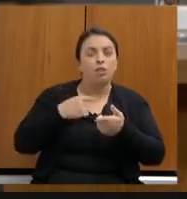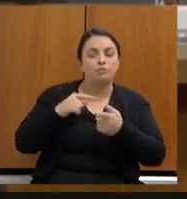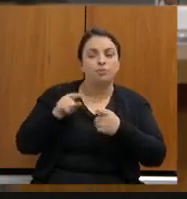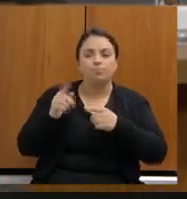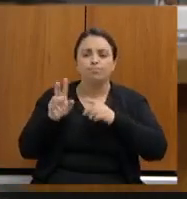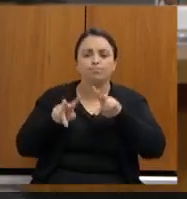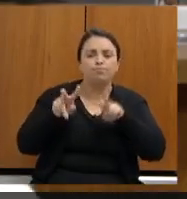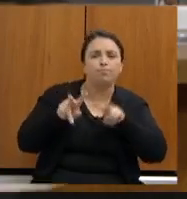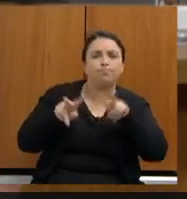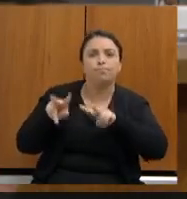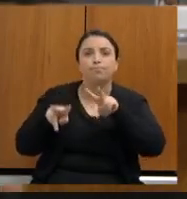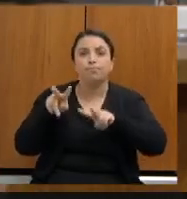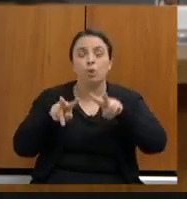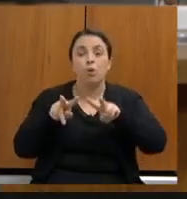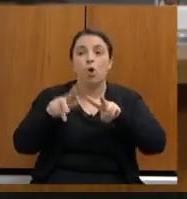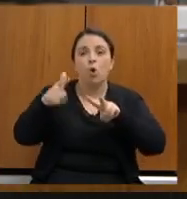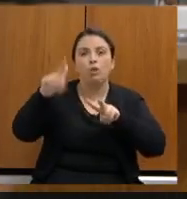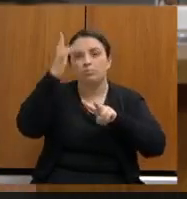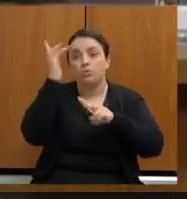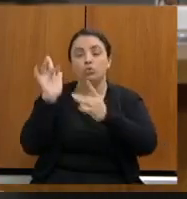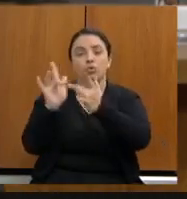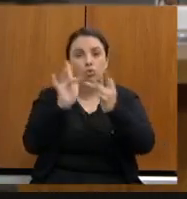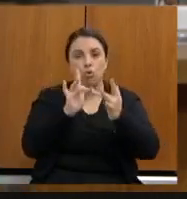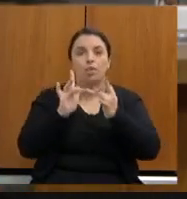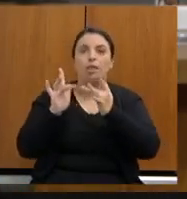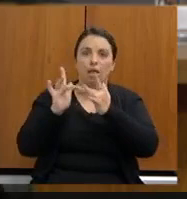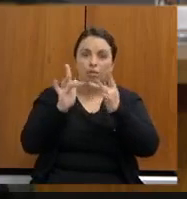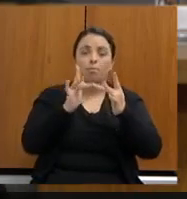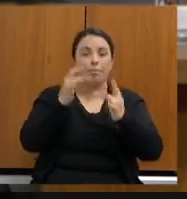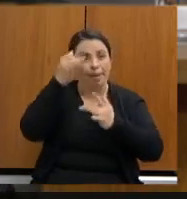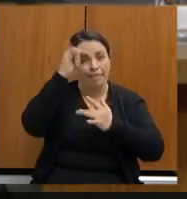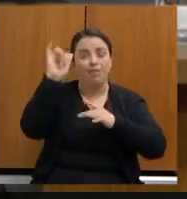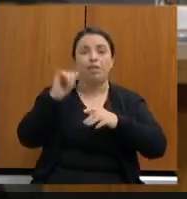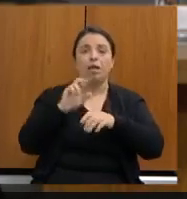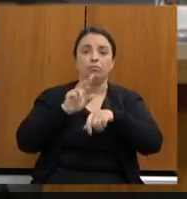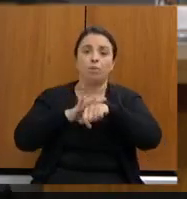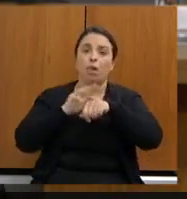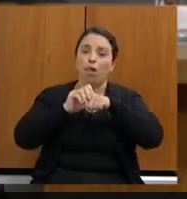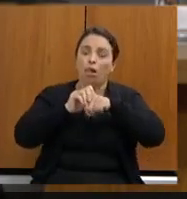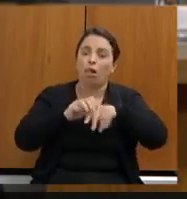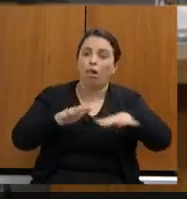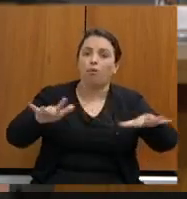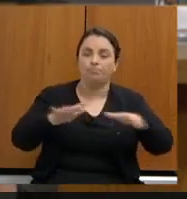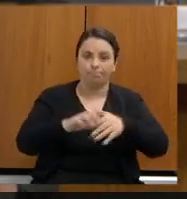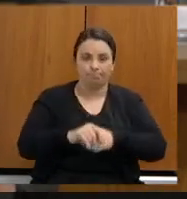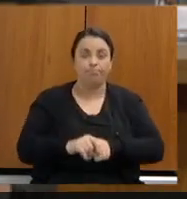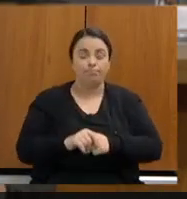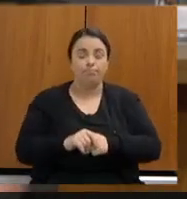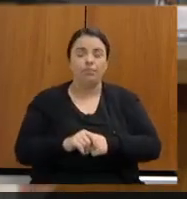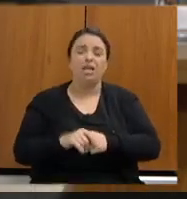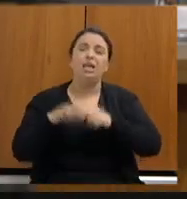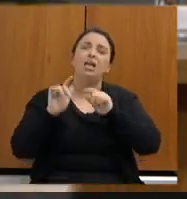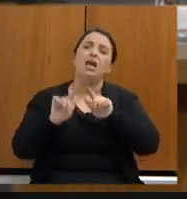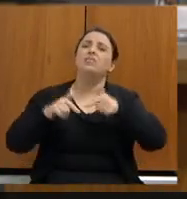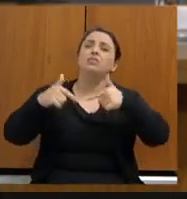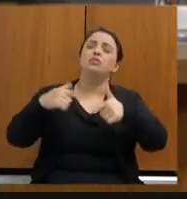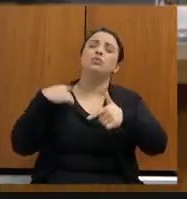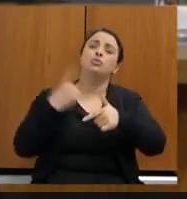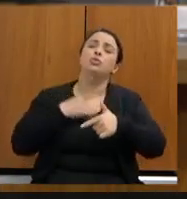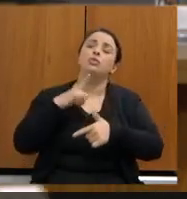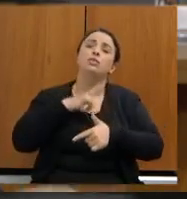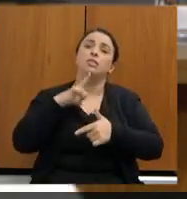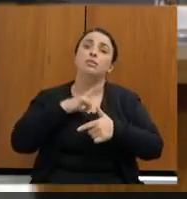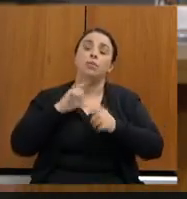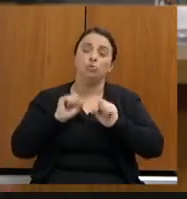também tiveram contato pode passar com certeza as ações que nós tivemos